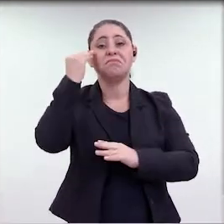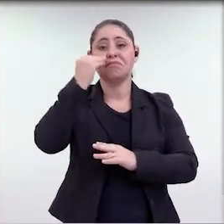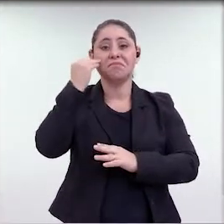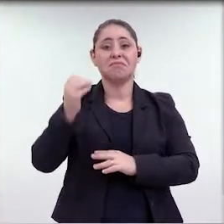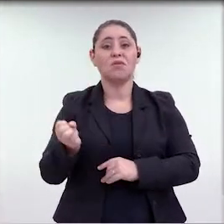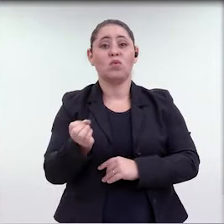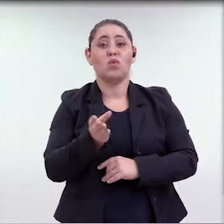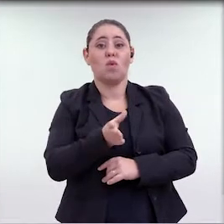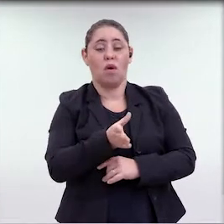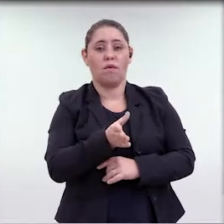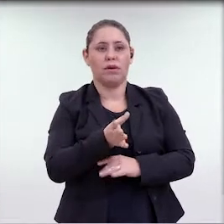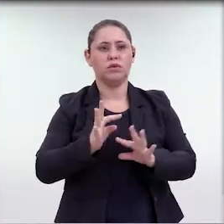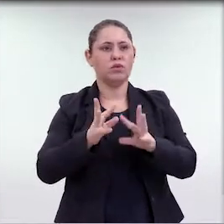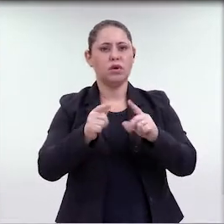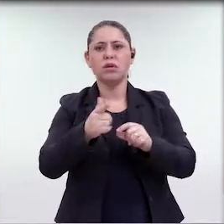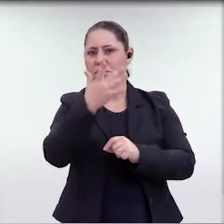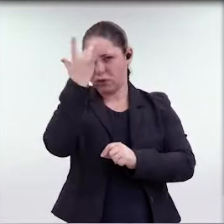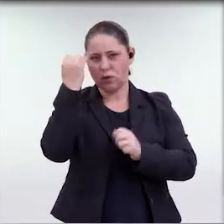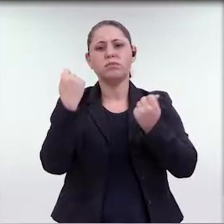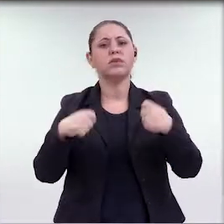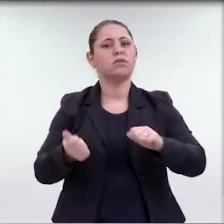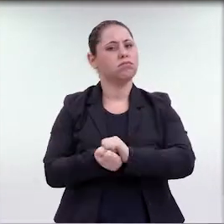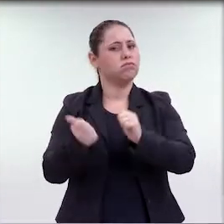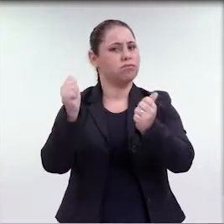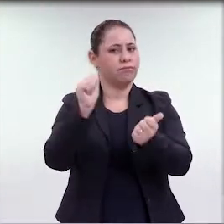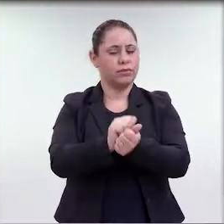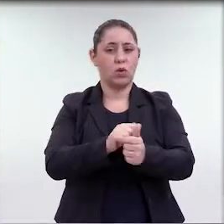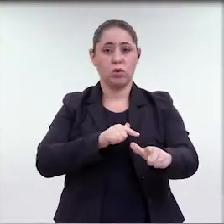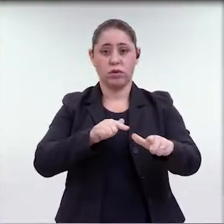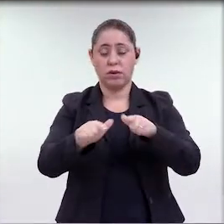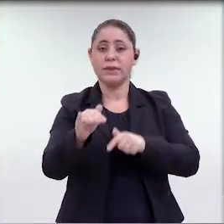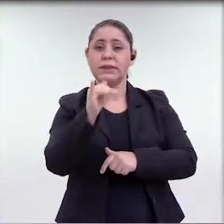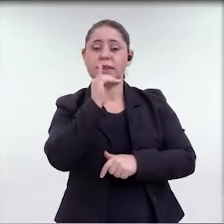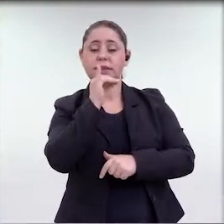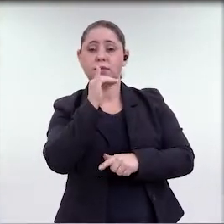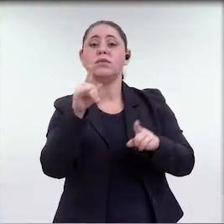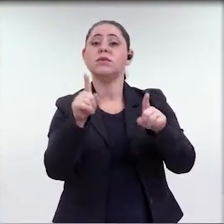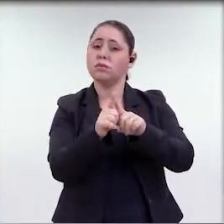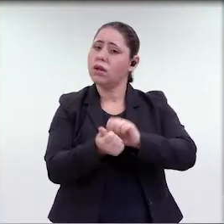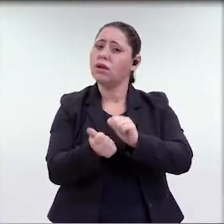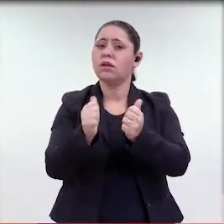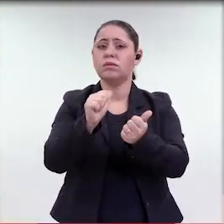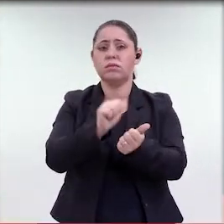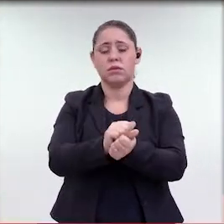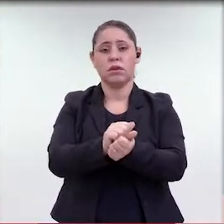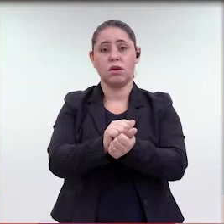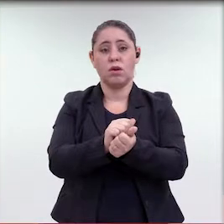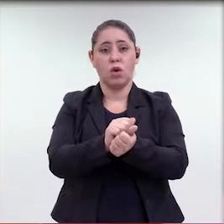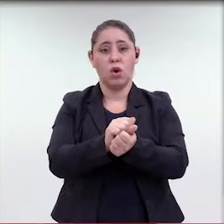experiência é um tanto quanto nova. Todo mundo teve que se adaptar. No trabalho, por exemplo, aí a gente também